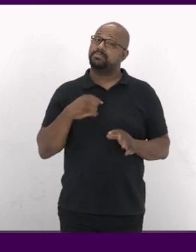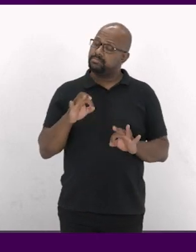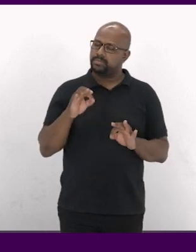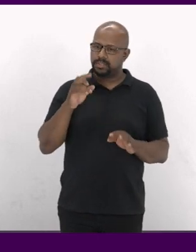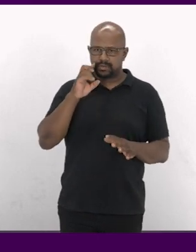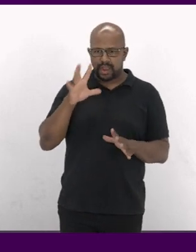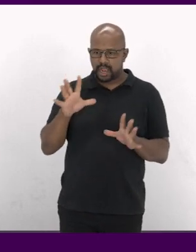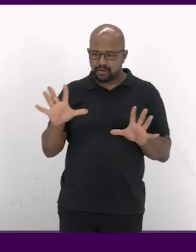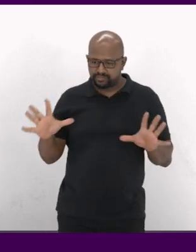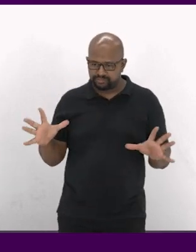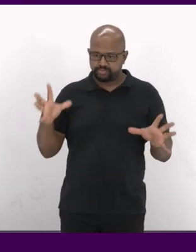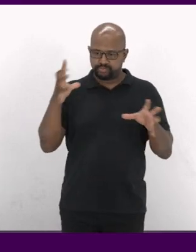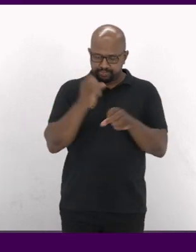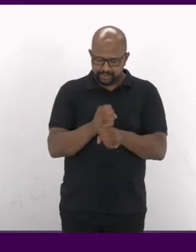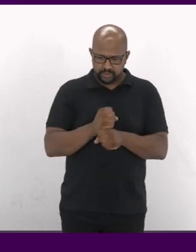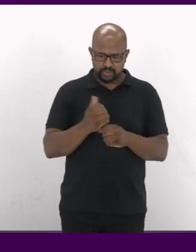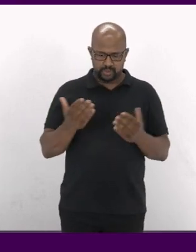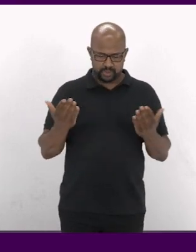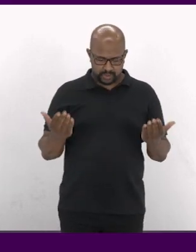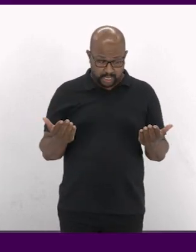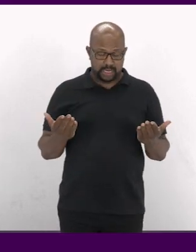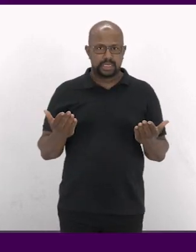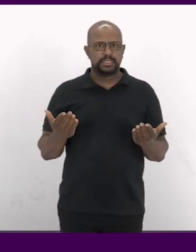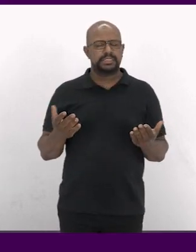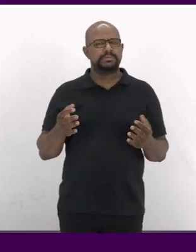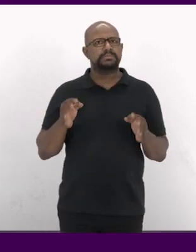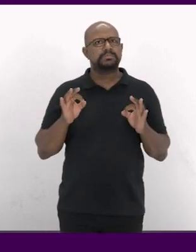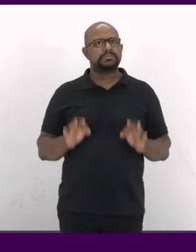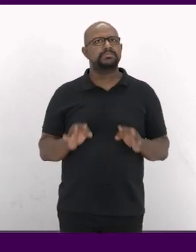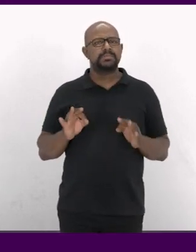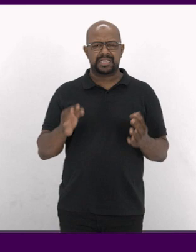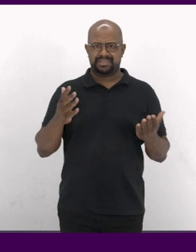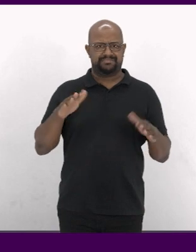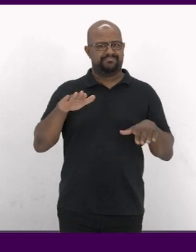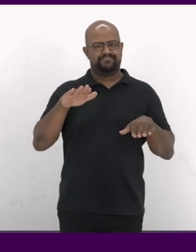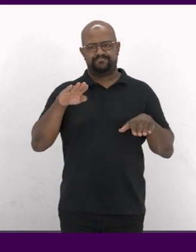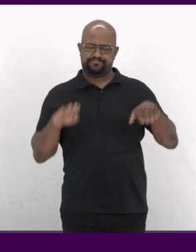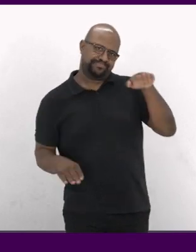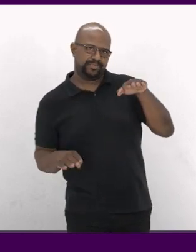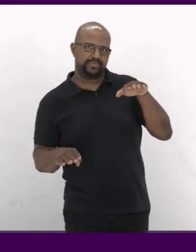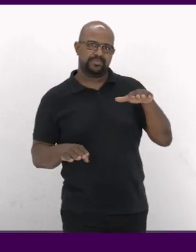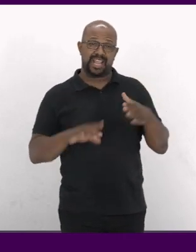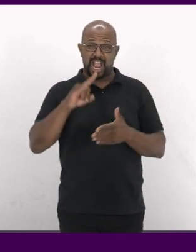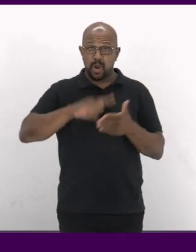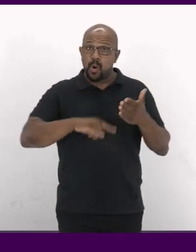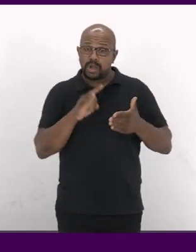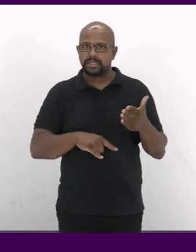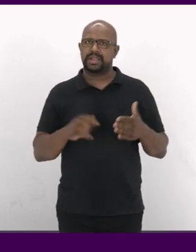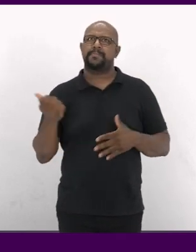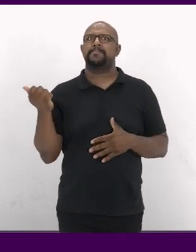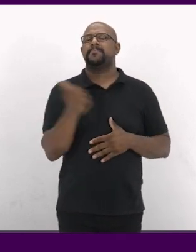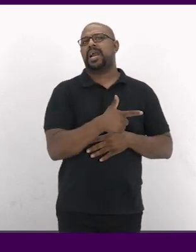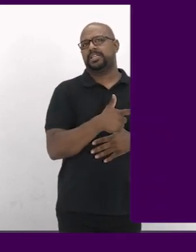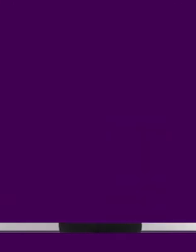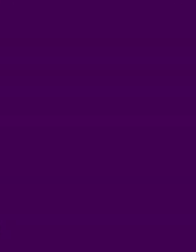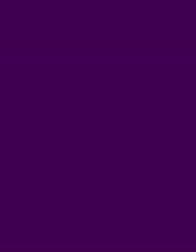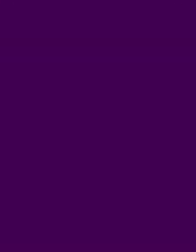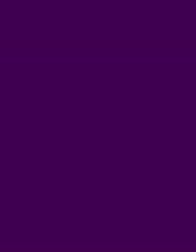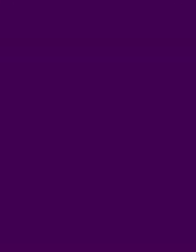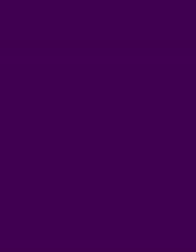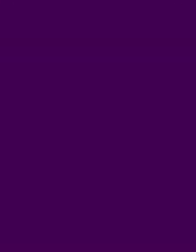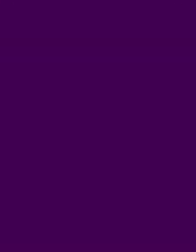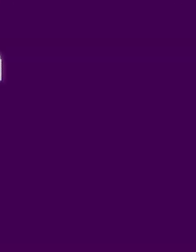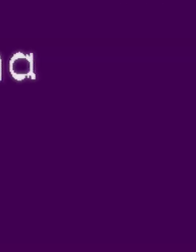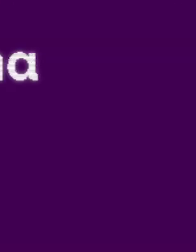que a gente tem quando bota os dois totais lado a lado vem de constatar o desequilíbrio financeiro. A conta não fecha. Texto: